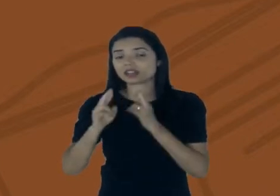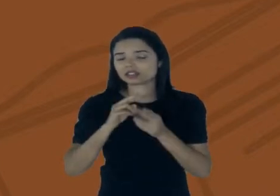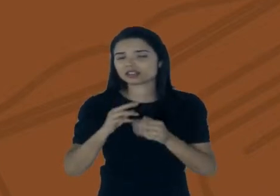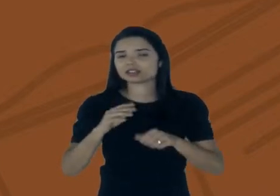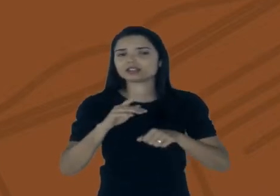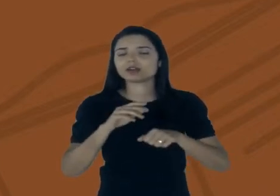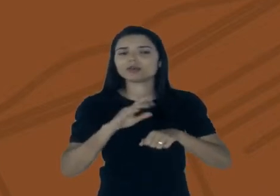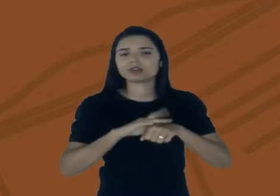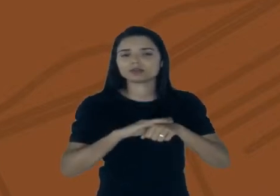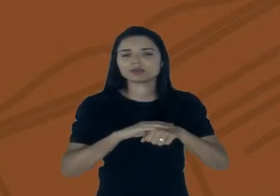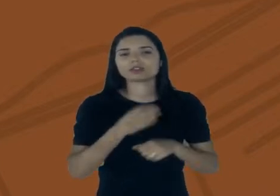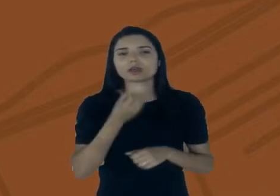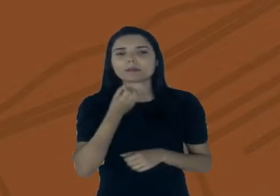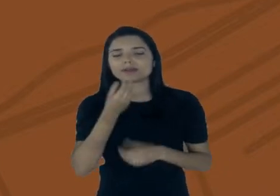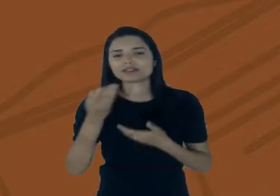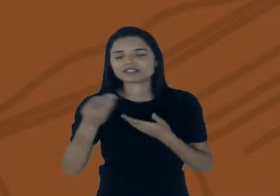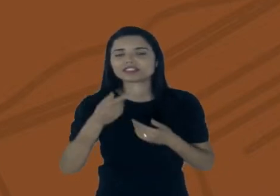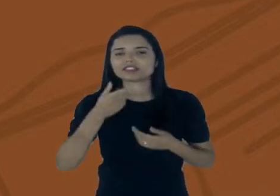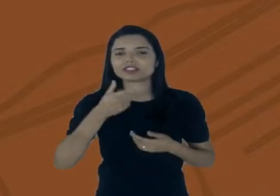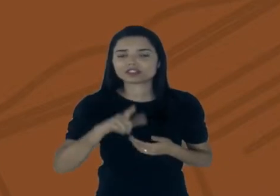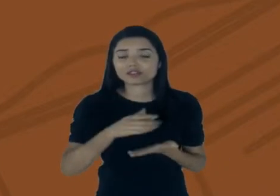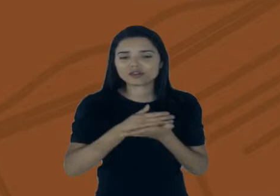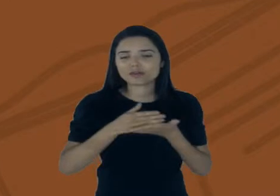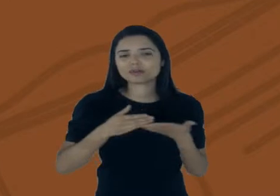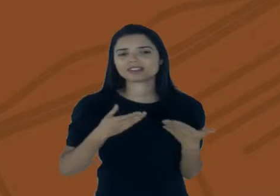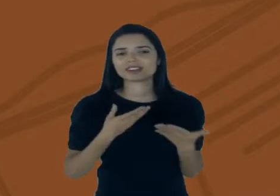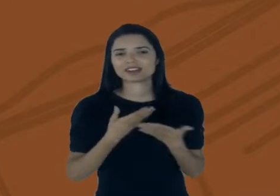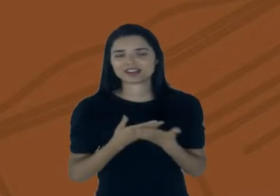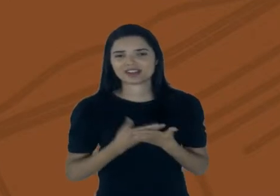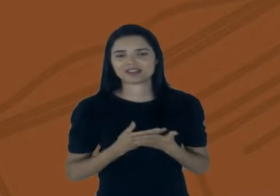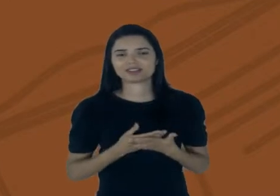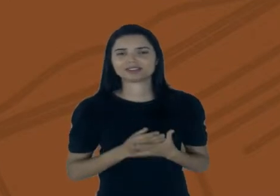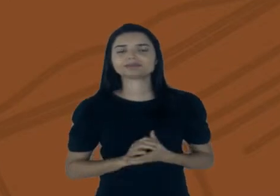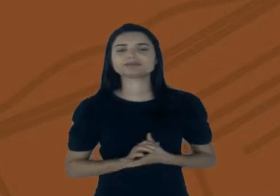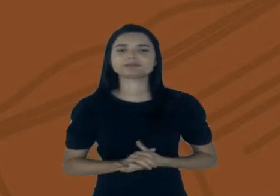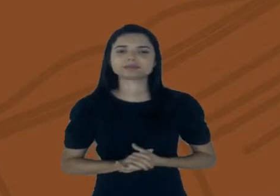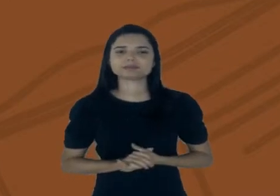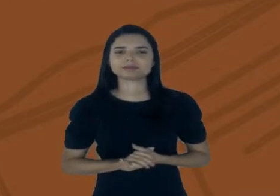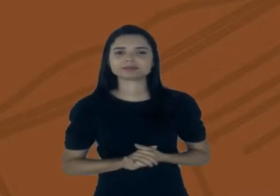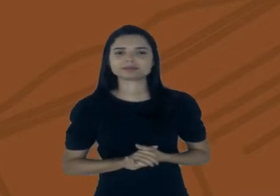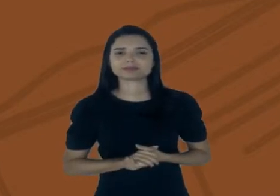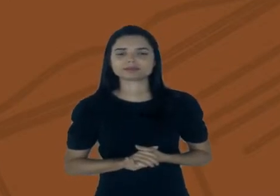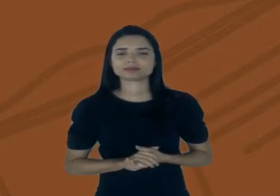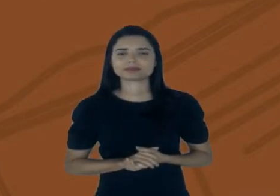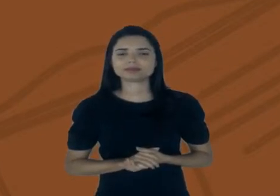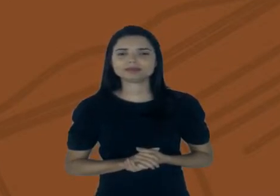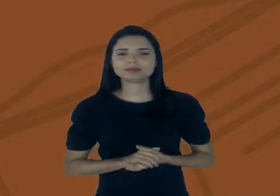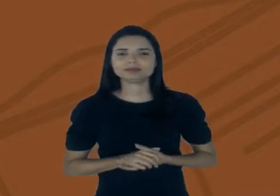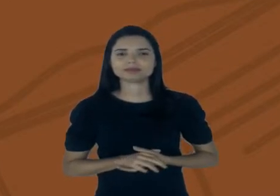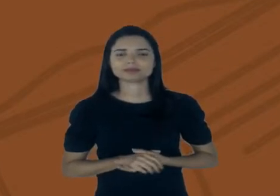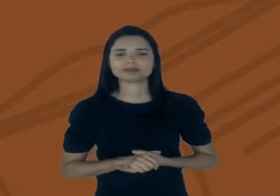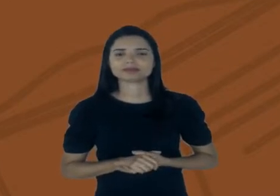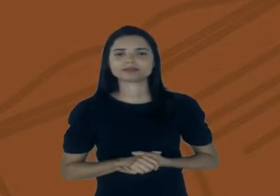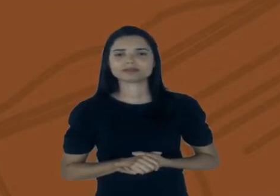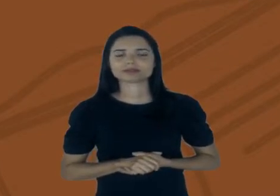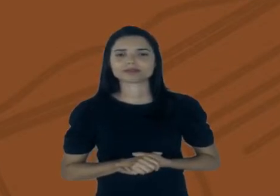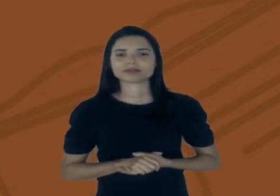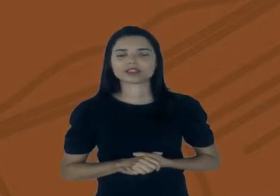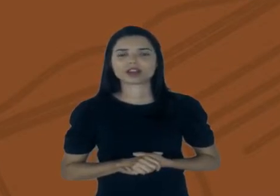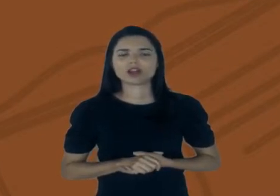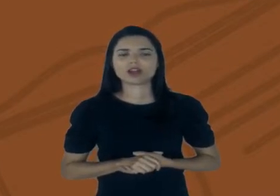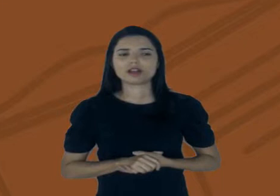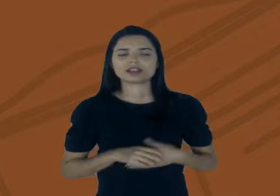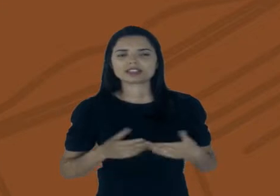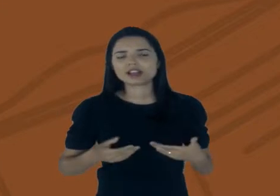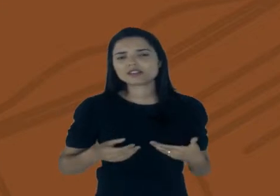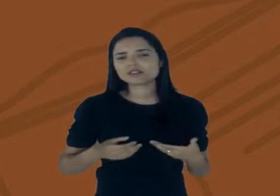mais uma vez bem-vindos e vamos iniciar nossa aula de hoje. Então, dentro dessa perspectiva, vamos conceituar o que